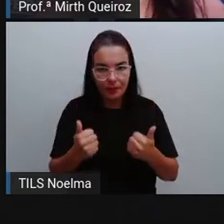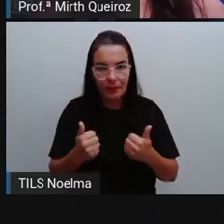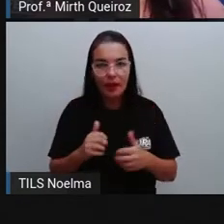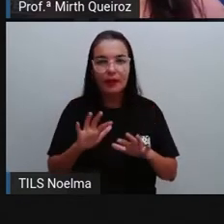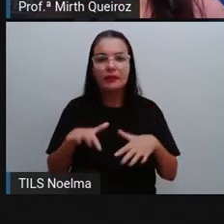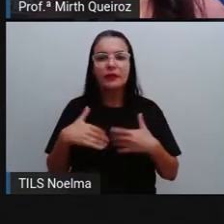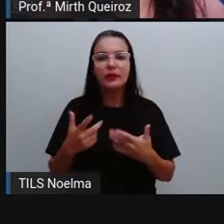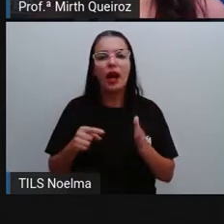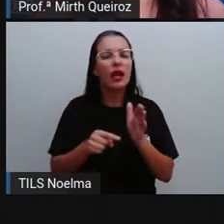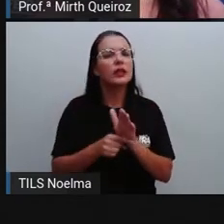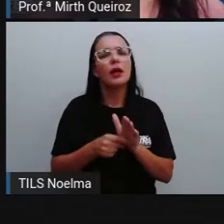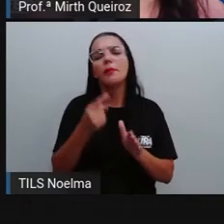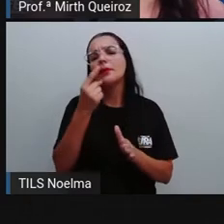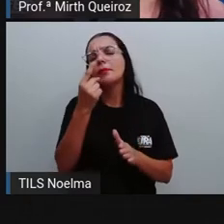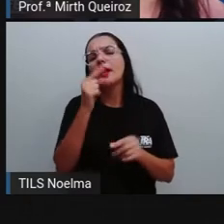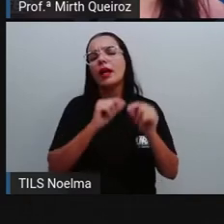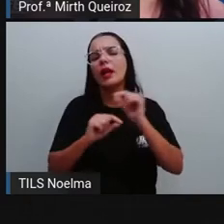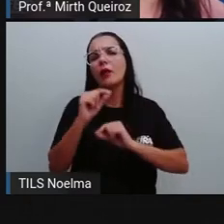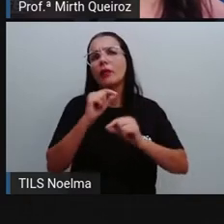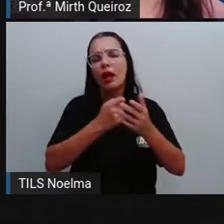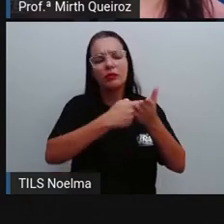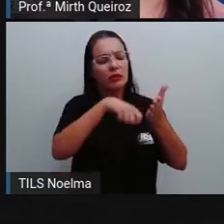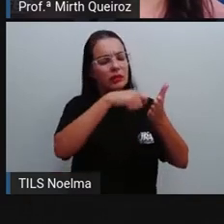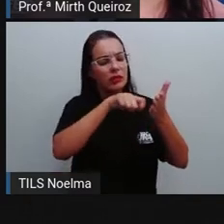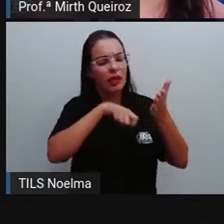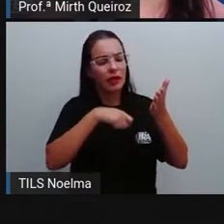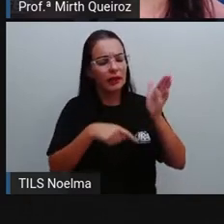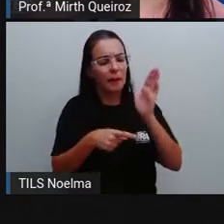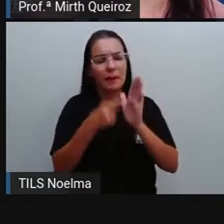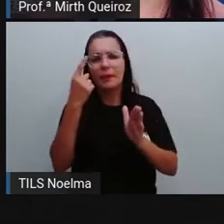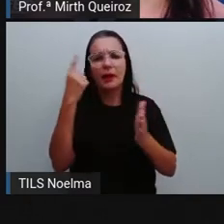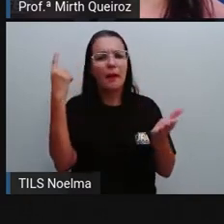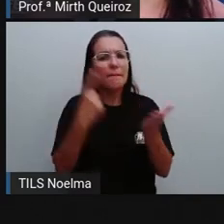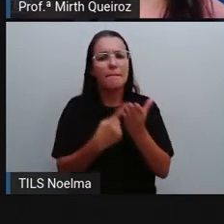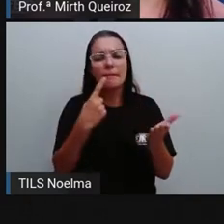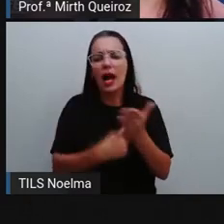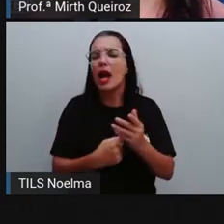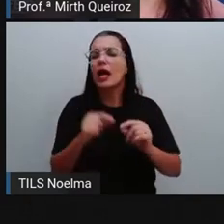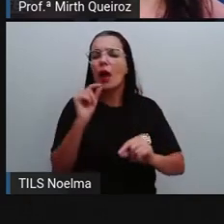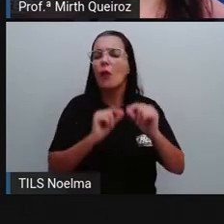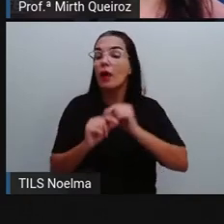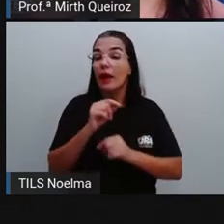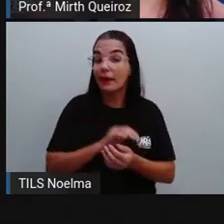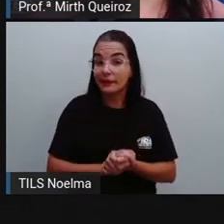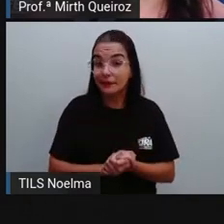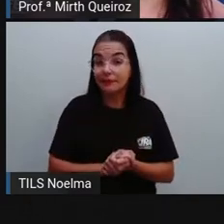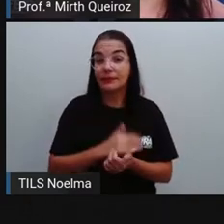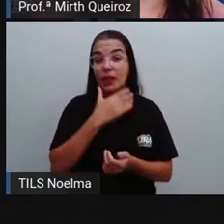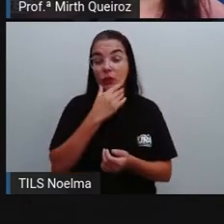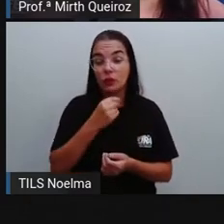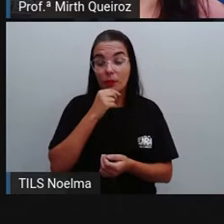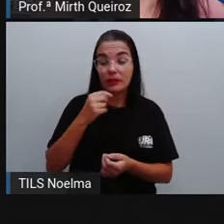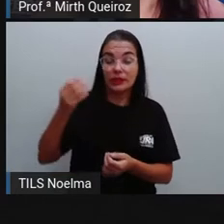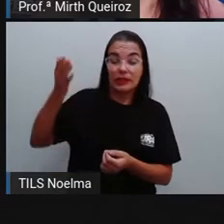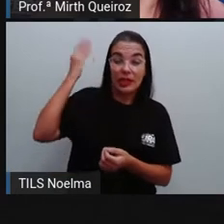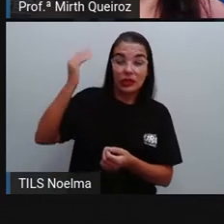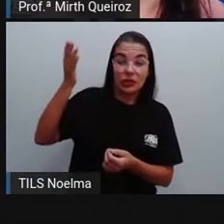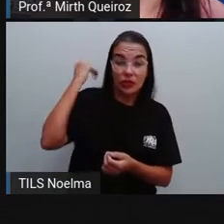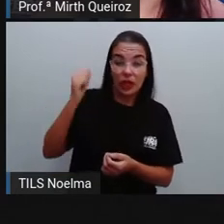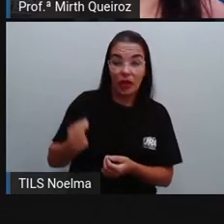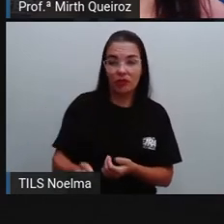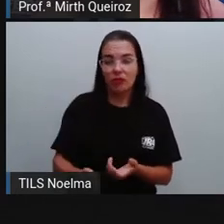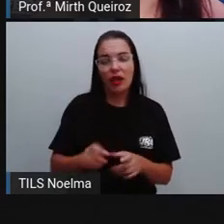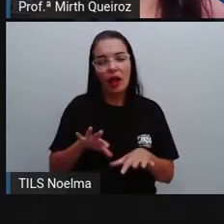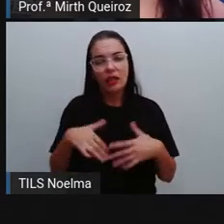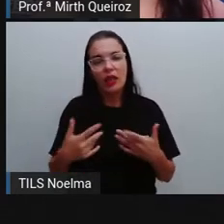as primeiras comunicações escritas desses homens, né, das cavernas, foram o quê?